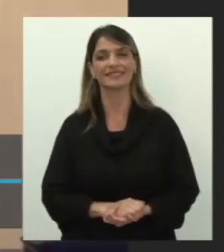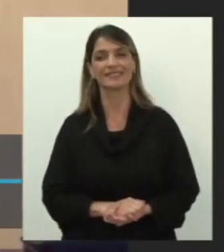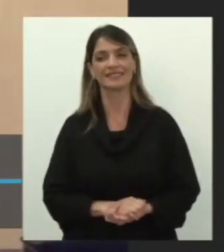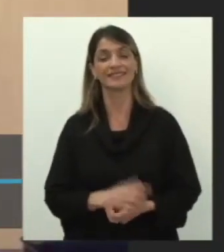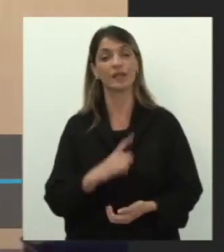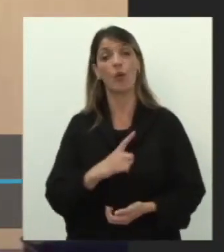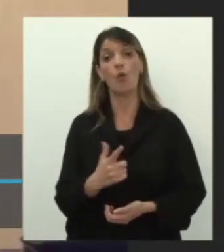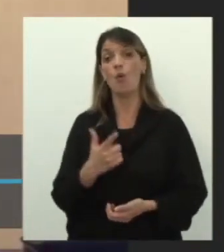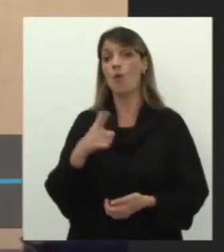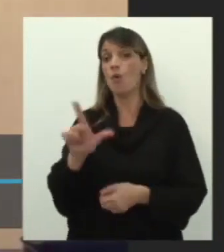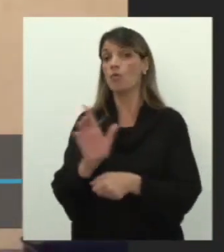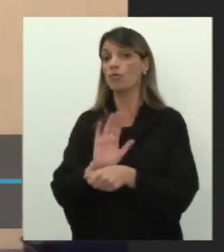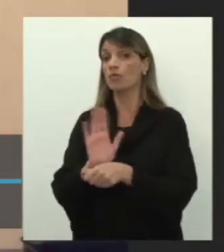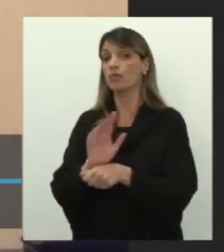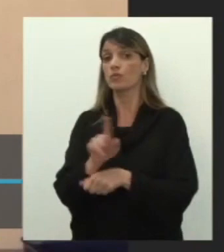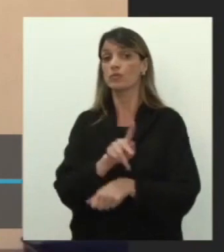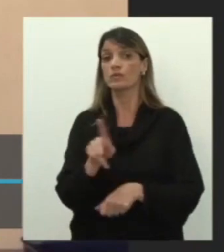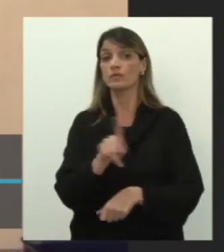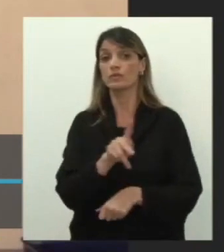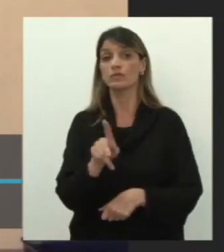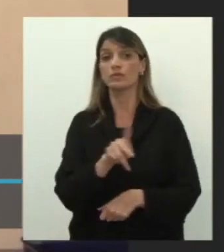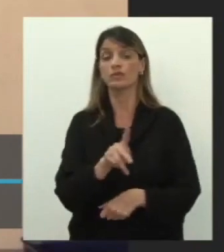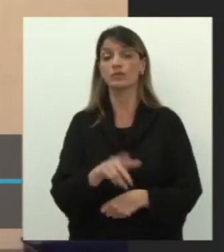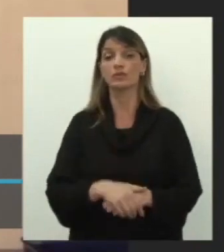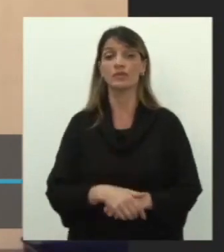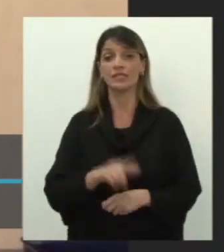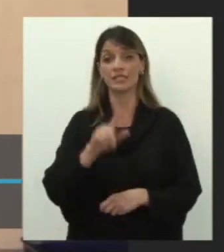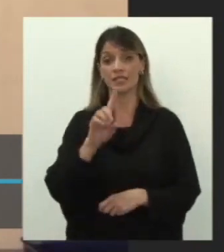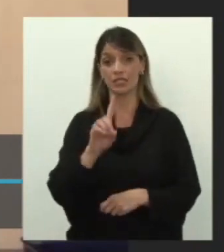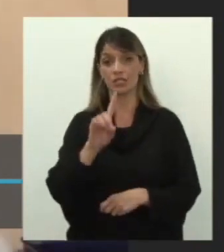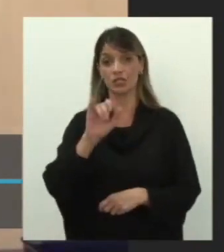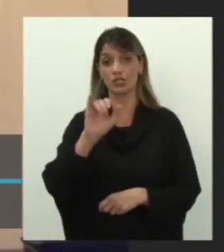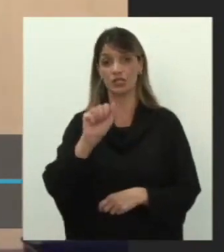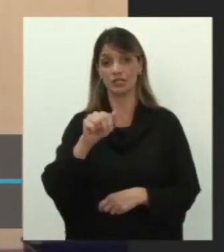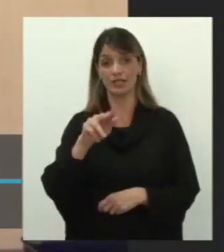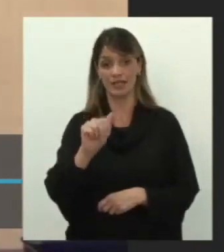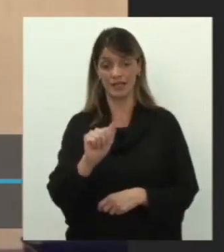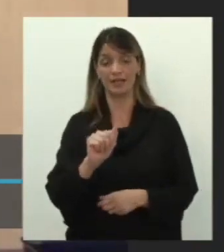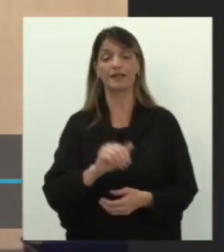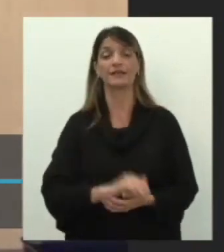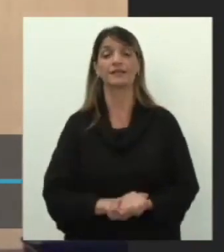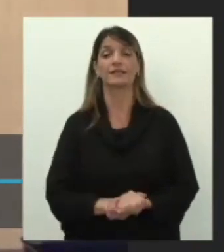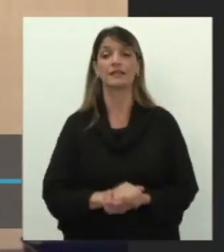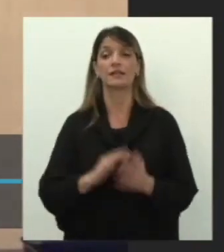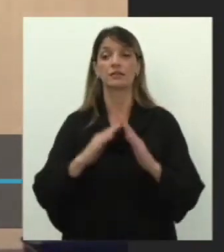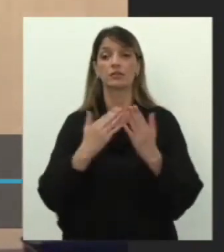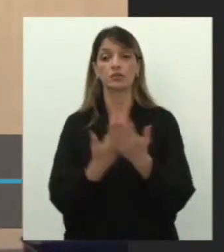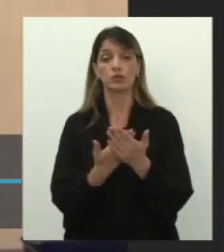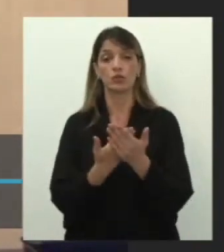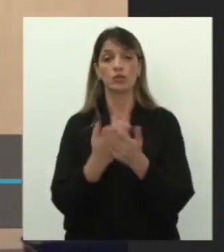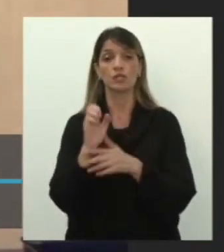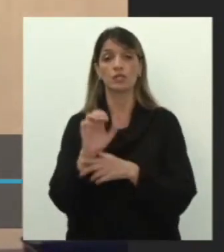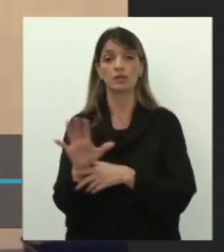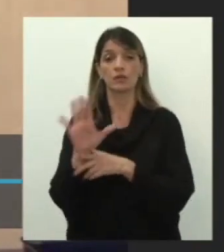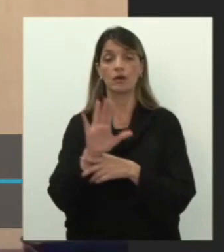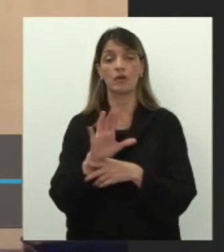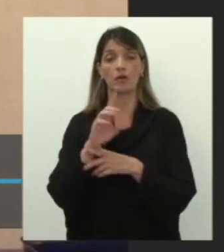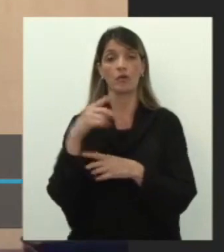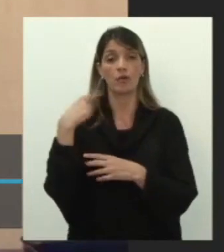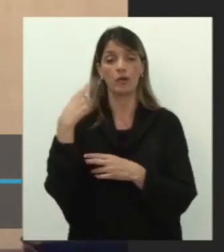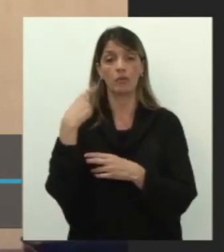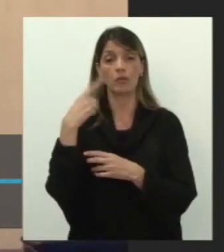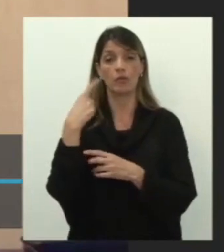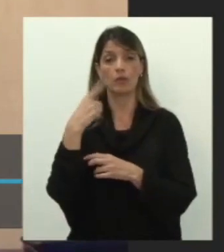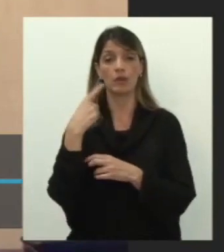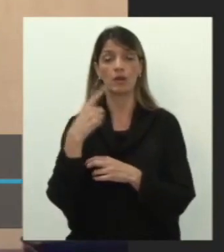vídeo, né, da professora Diana Ferreira da Silva, da Escola Estadual Deputado Valentim